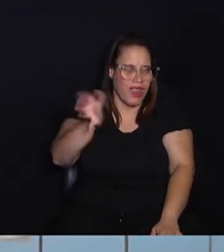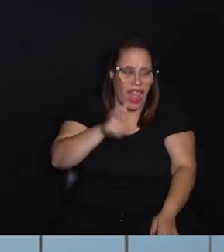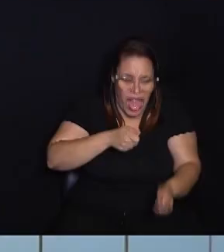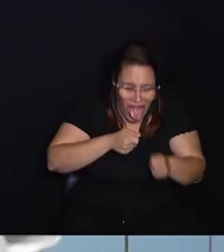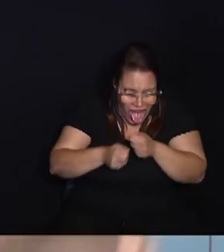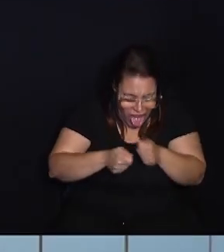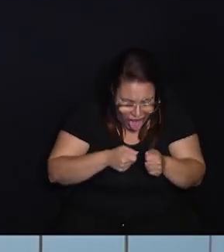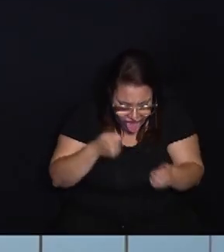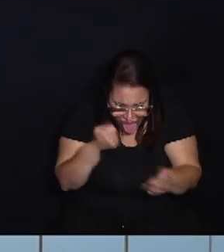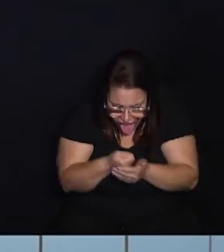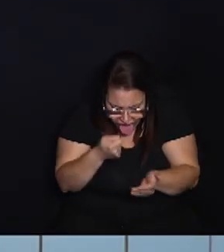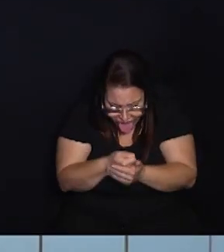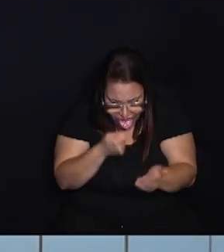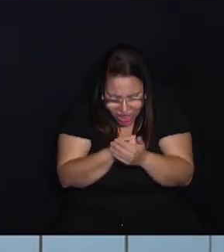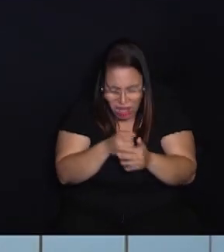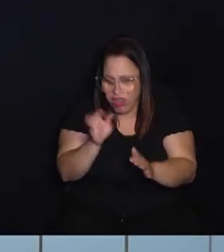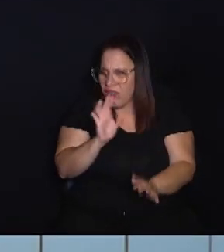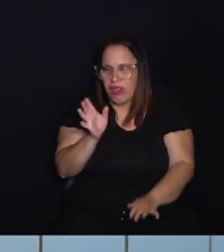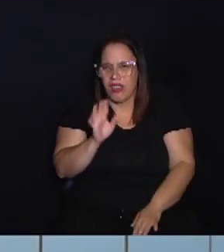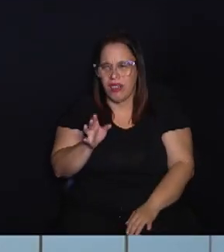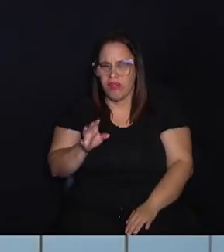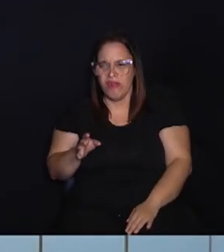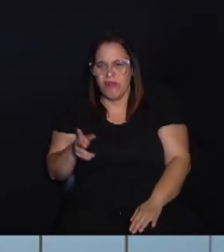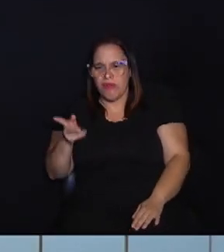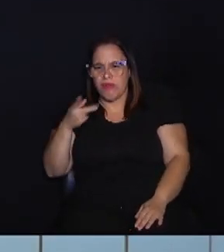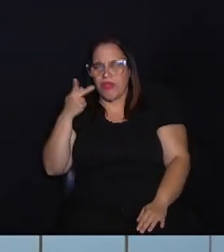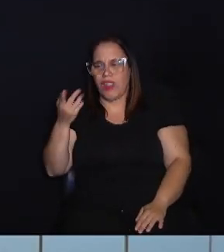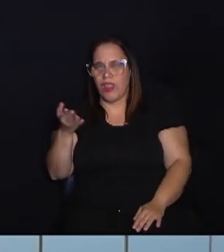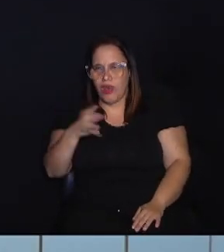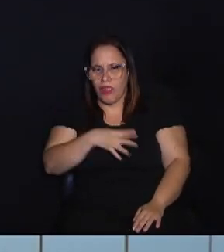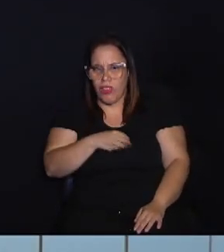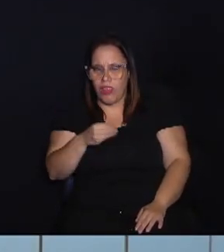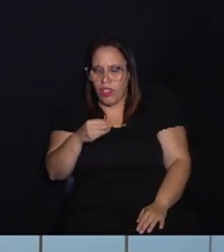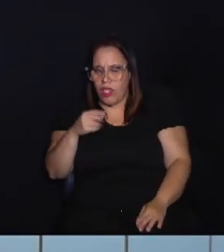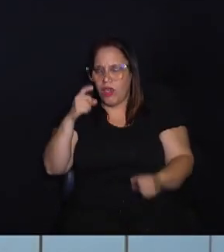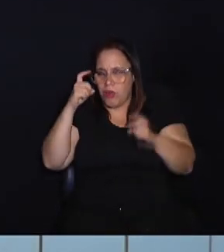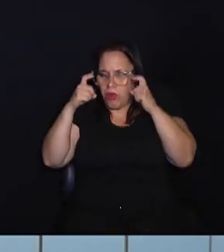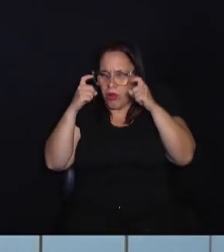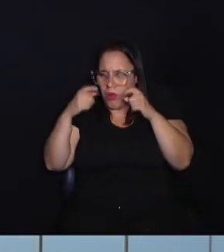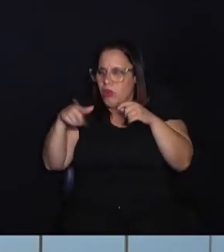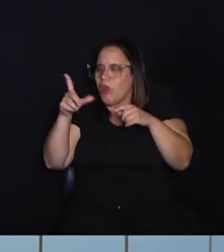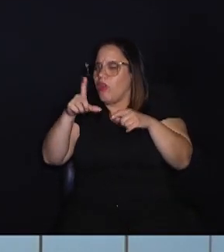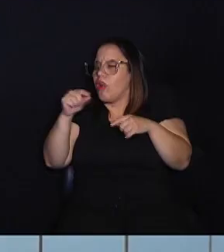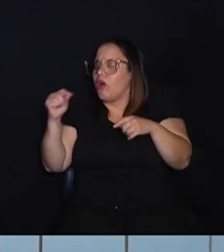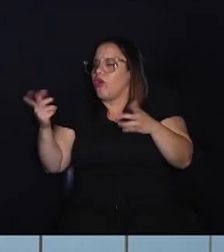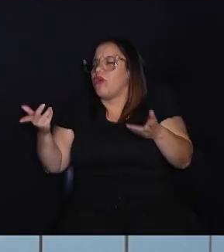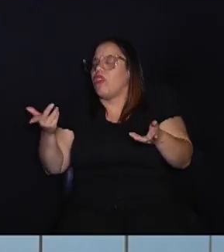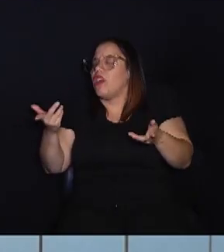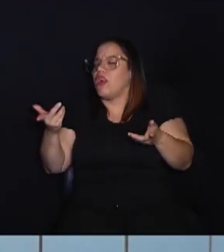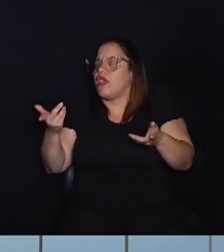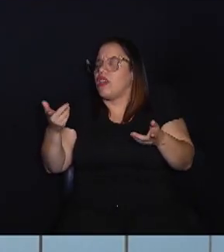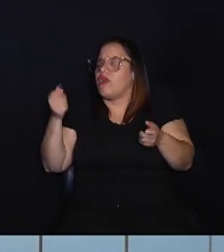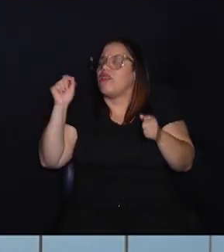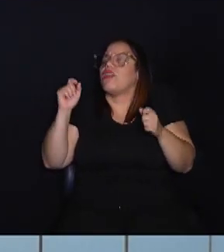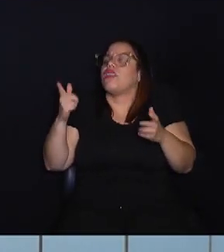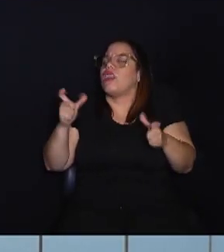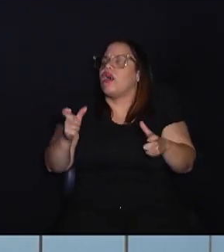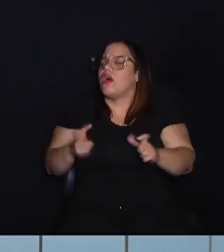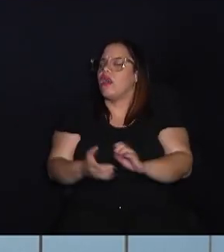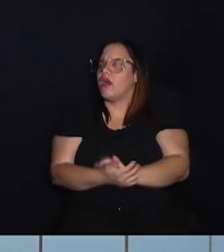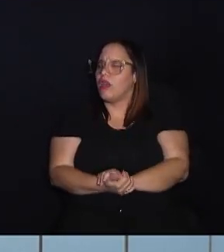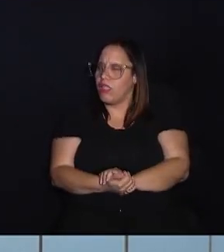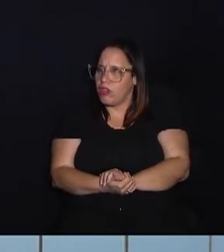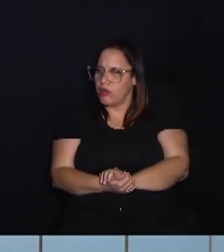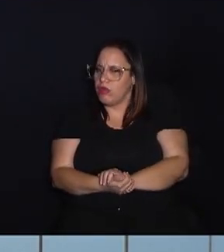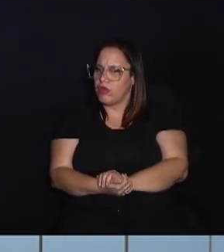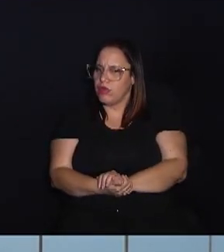controladora, excessiva, mas é até falar, meu filho, vem cá, me preocupo com você, onde é que você vai, onde é que você está, onde é que você vai? Eu